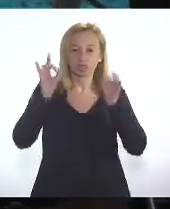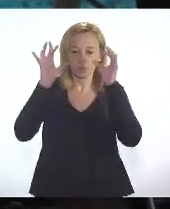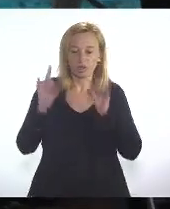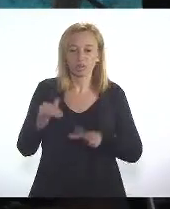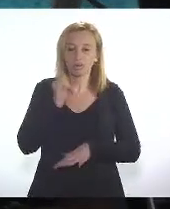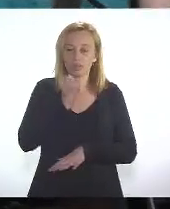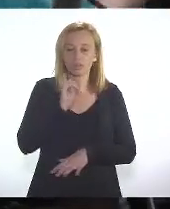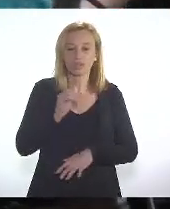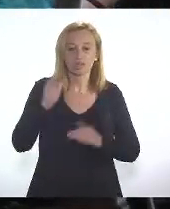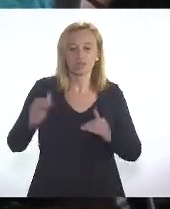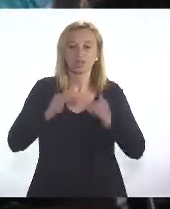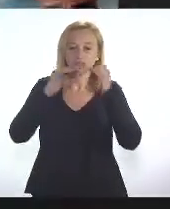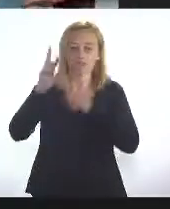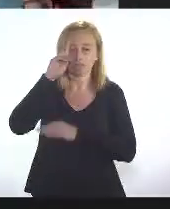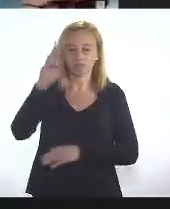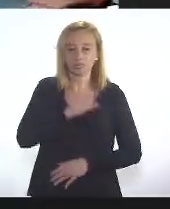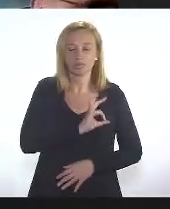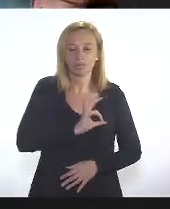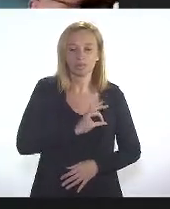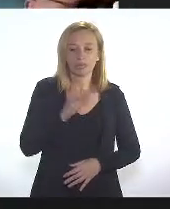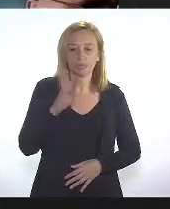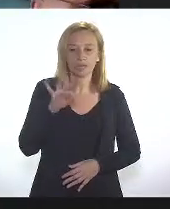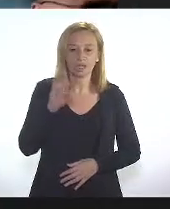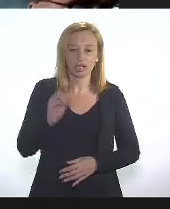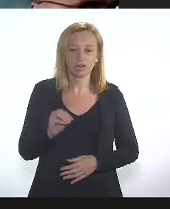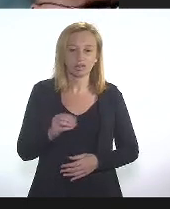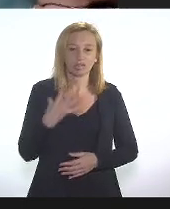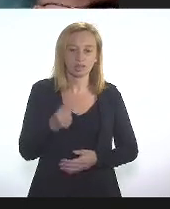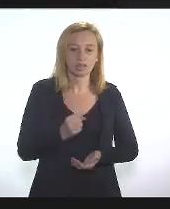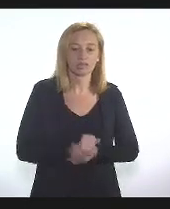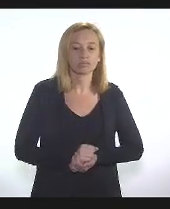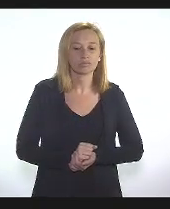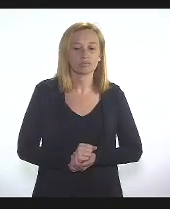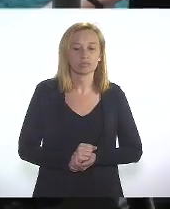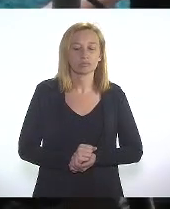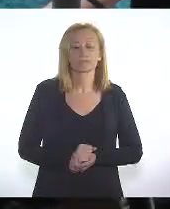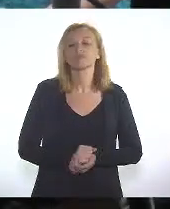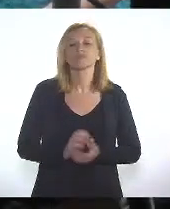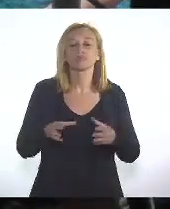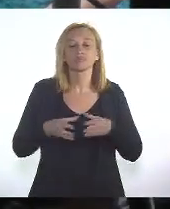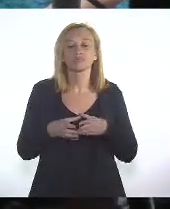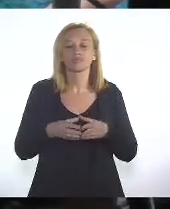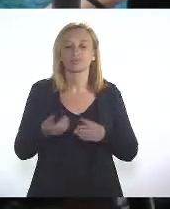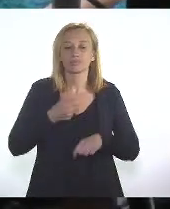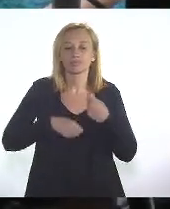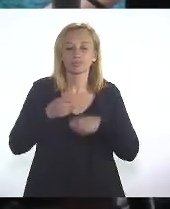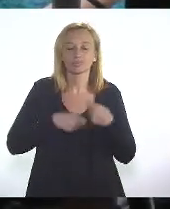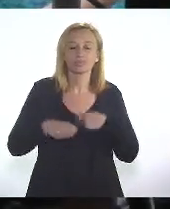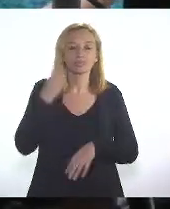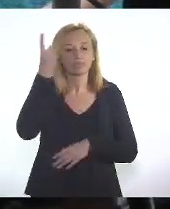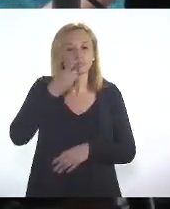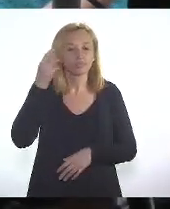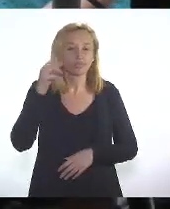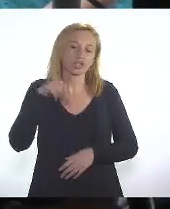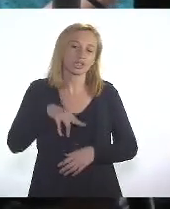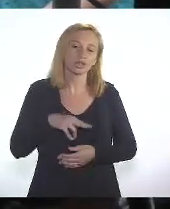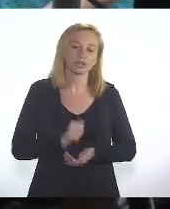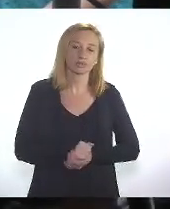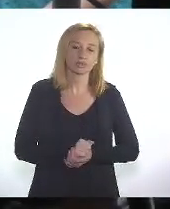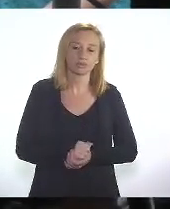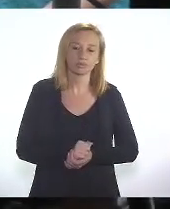especial subtenente Bernardo. Favorável. Pela Comissão de Economia, deputado Renan